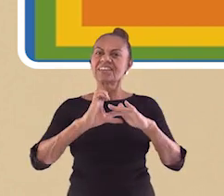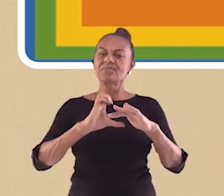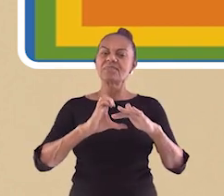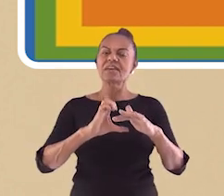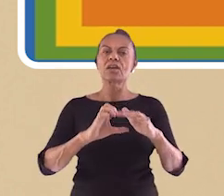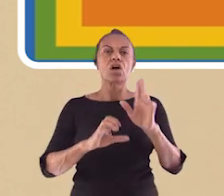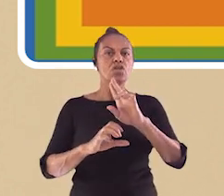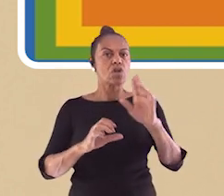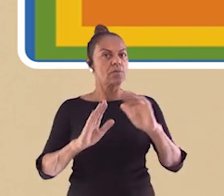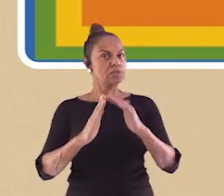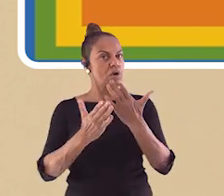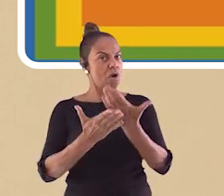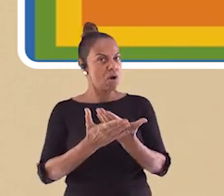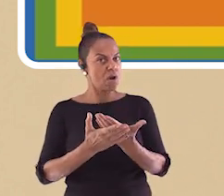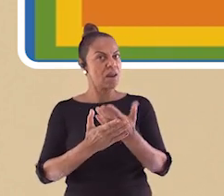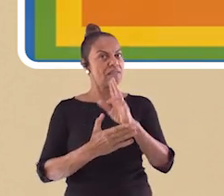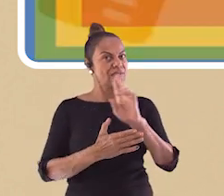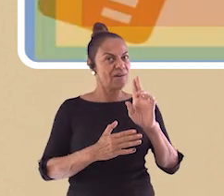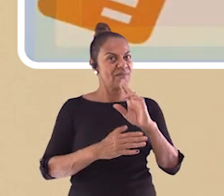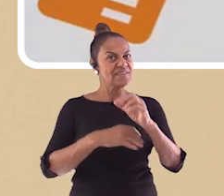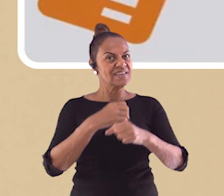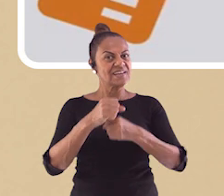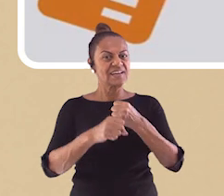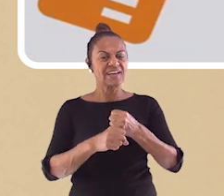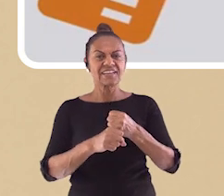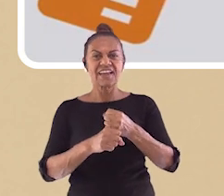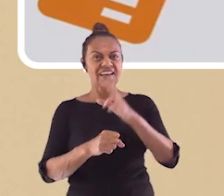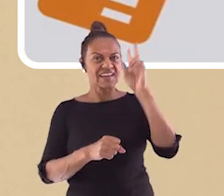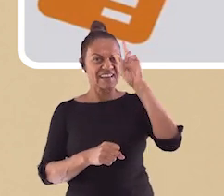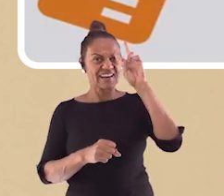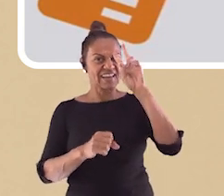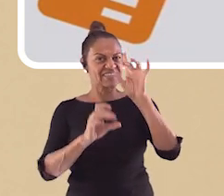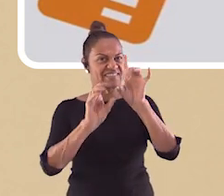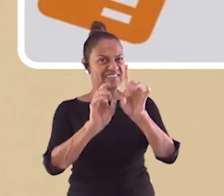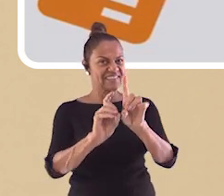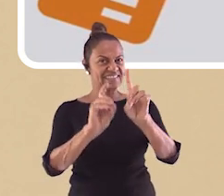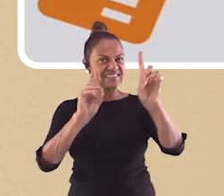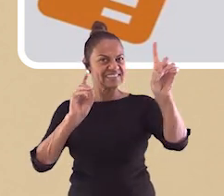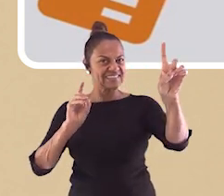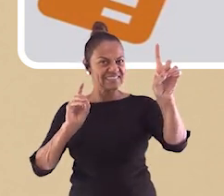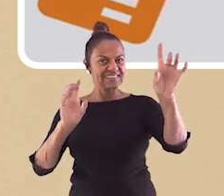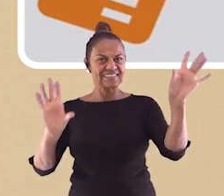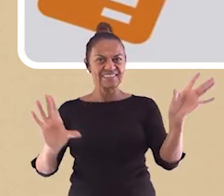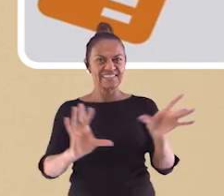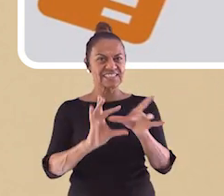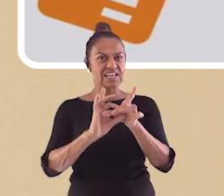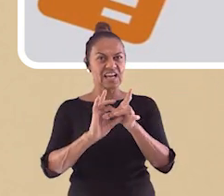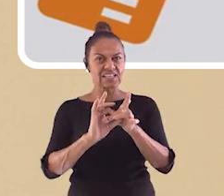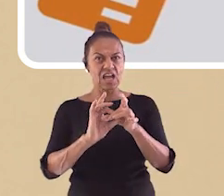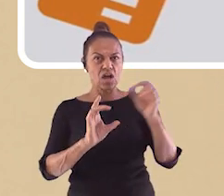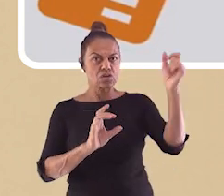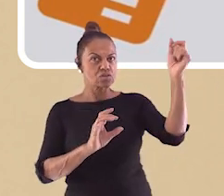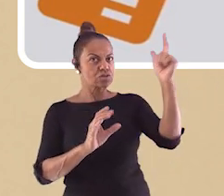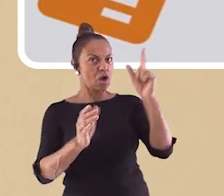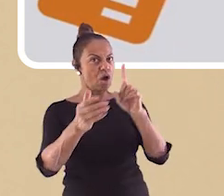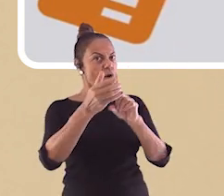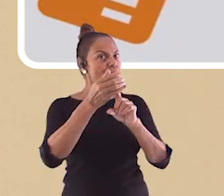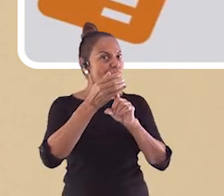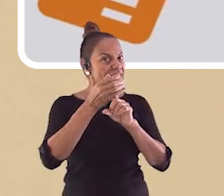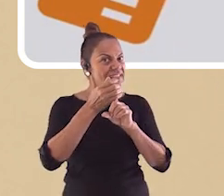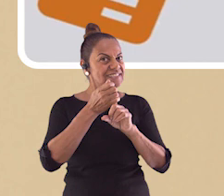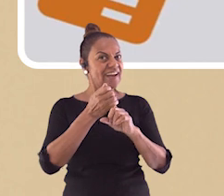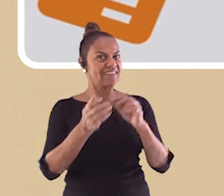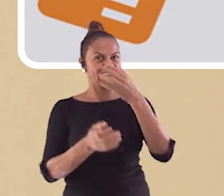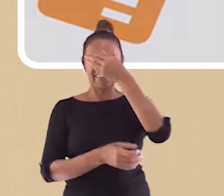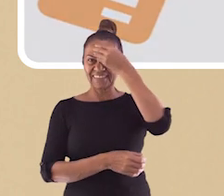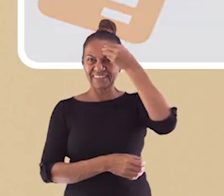seu nome, escola e ano. Te esperamos na próxima semana. E lembre-se, mesmo distantes, estamos juntos. Não esqueça